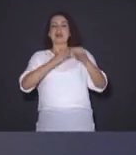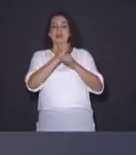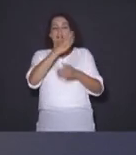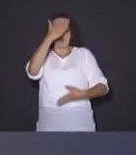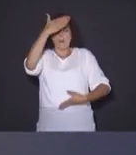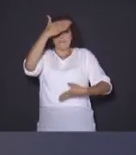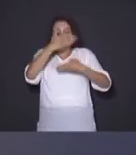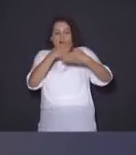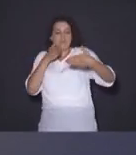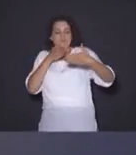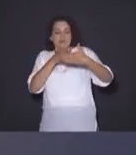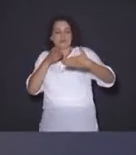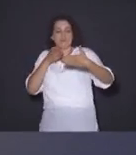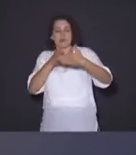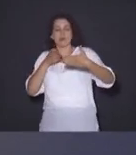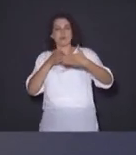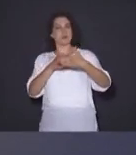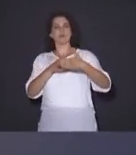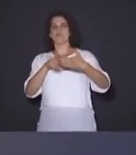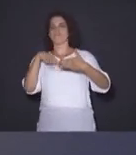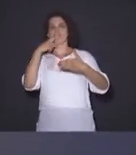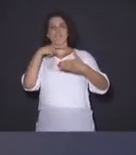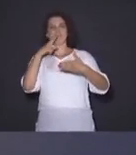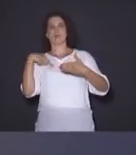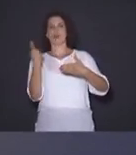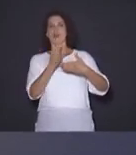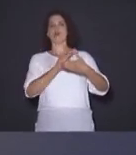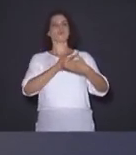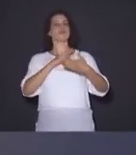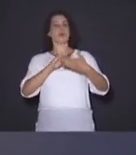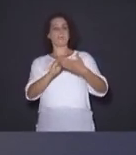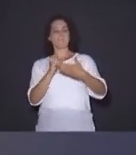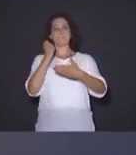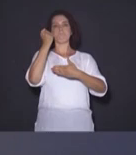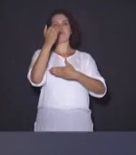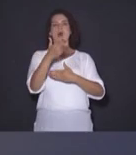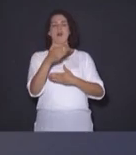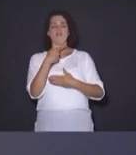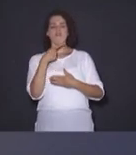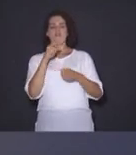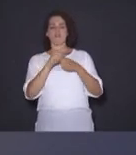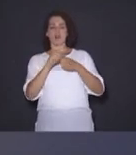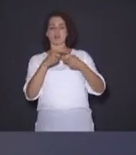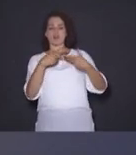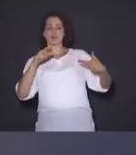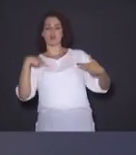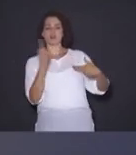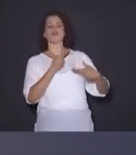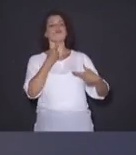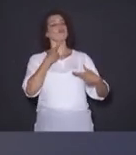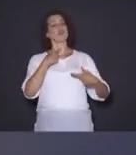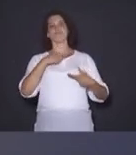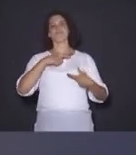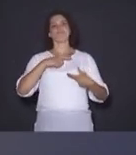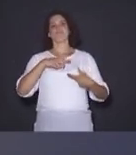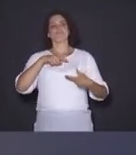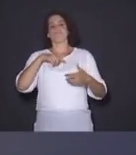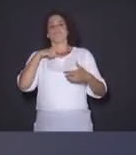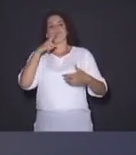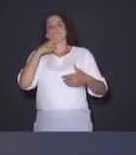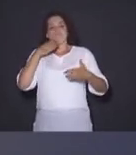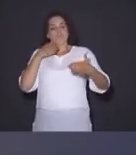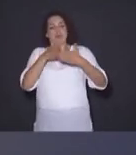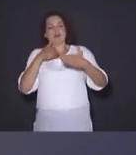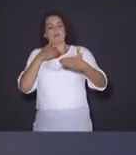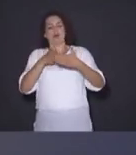internet que não nos possibilita fazer aquilo que nós queremos mas o internet que apenas nos